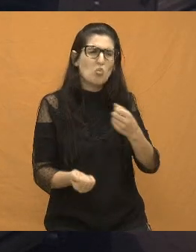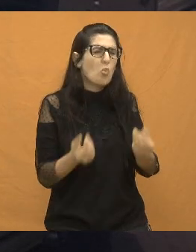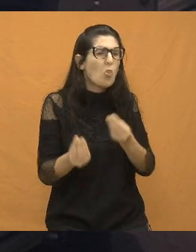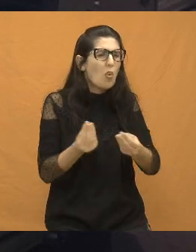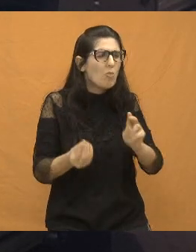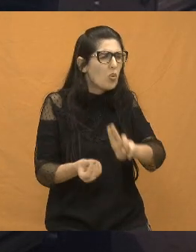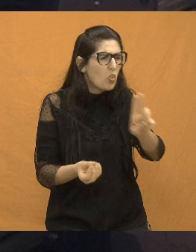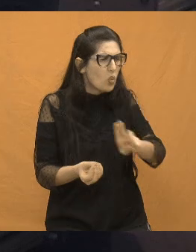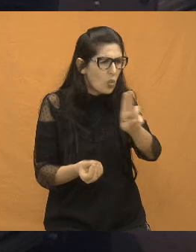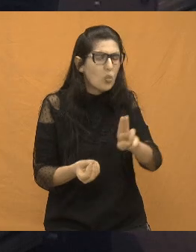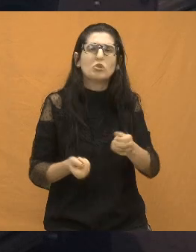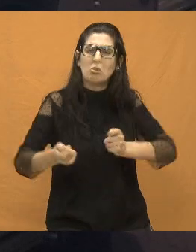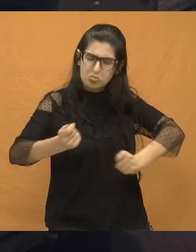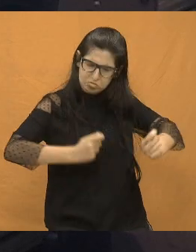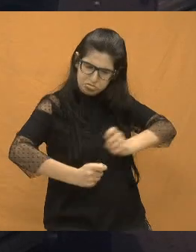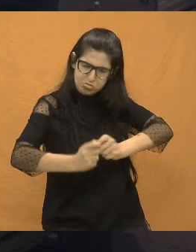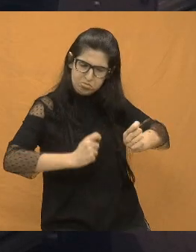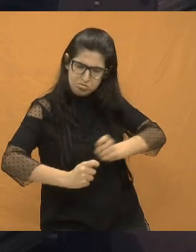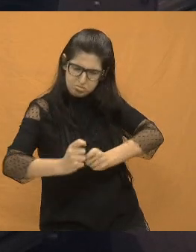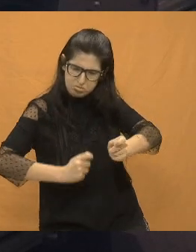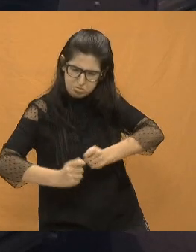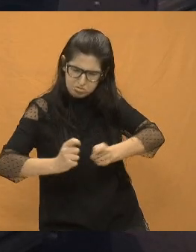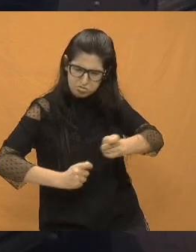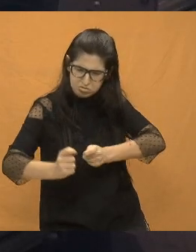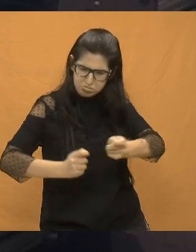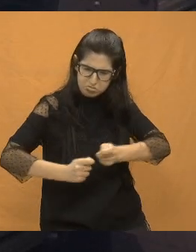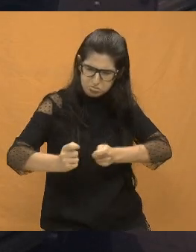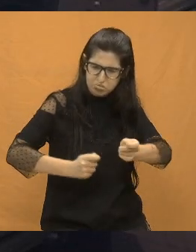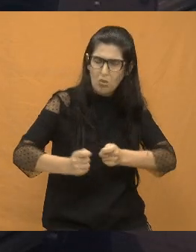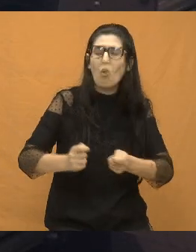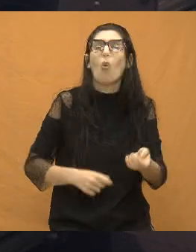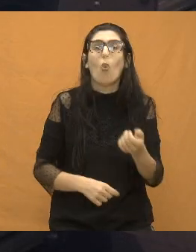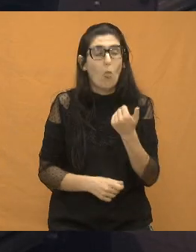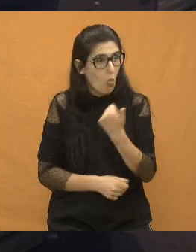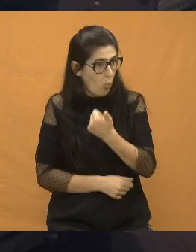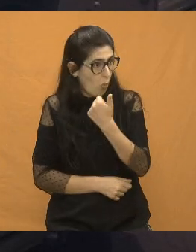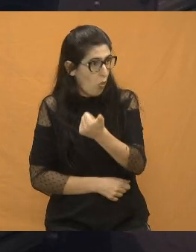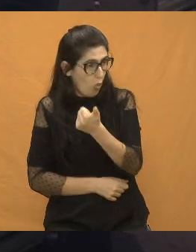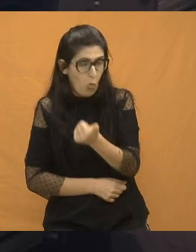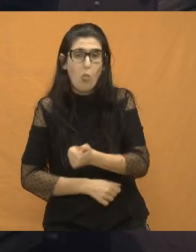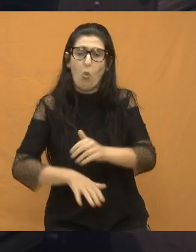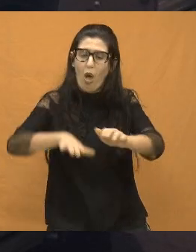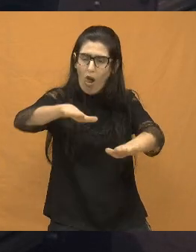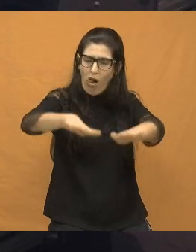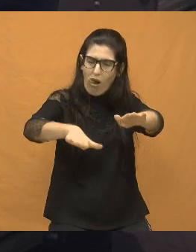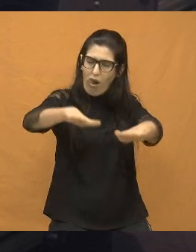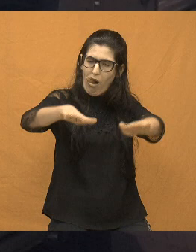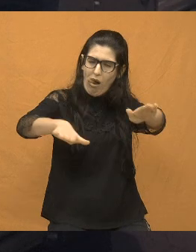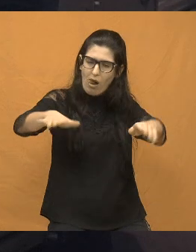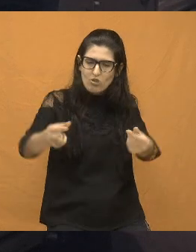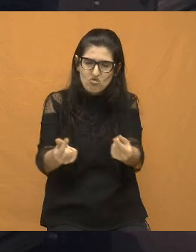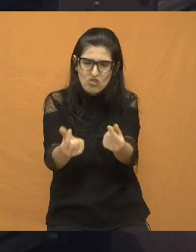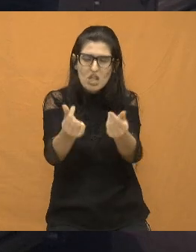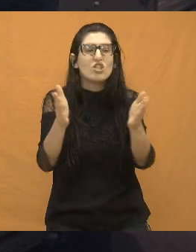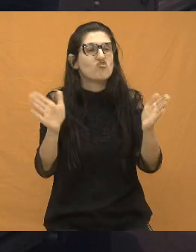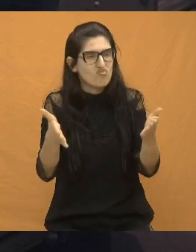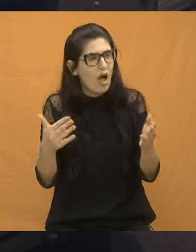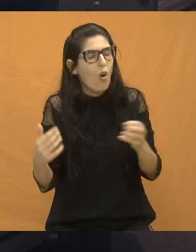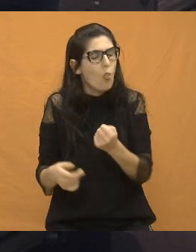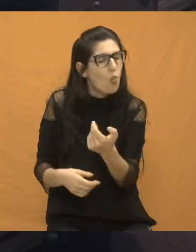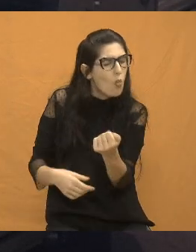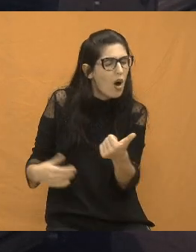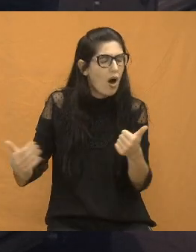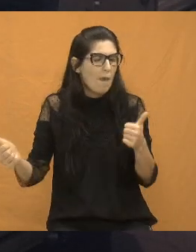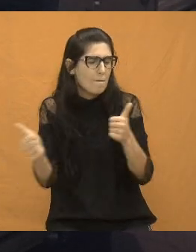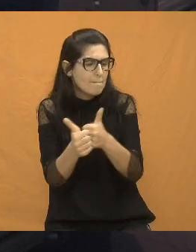tem um equilíbrio, né? Que praticamente estamos quase no meio do ano já, mas nós estamos